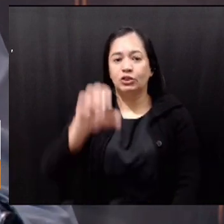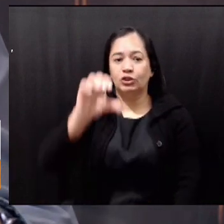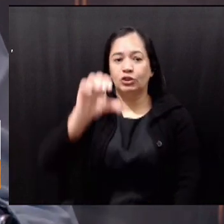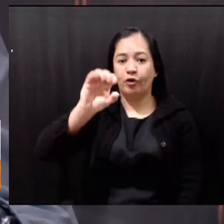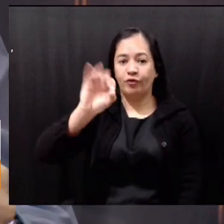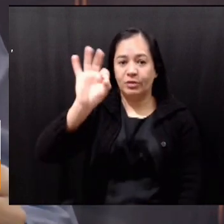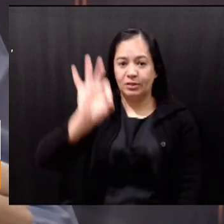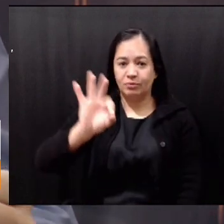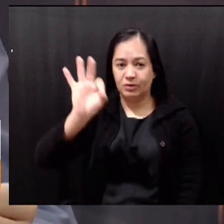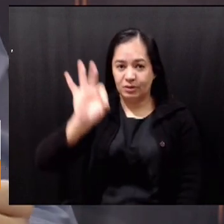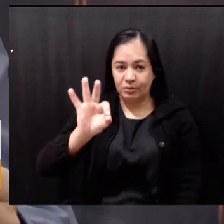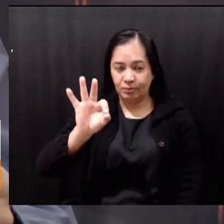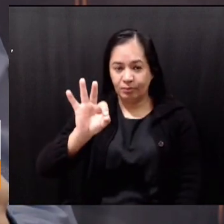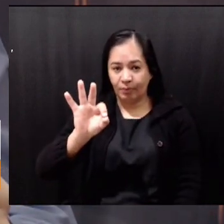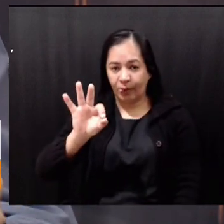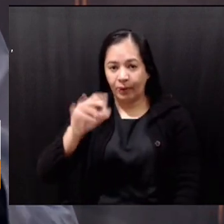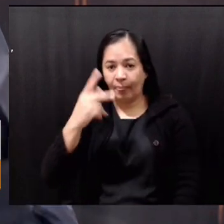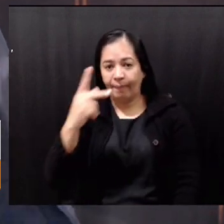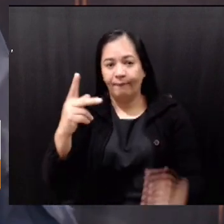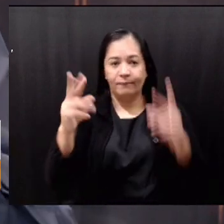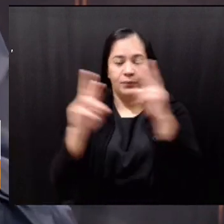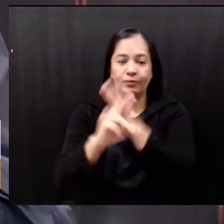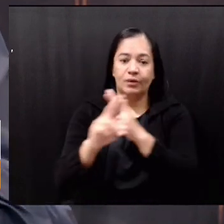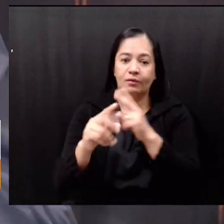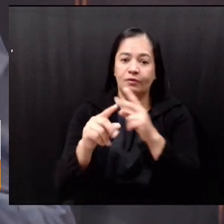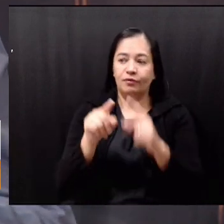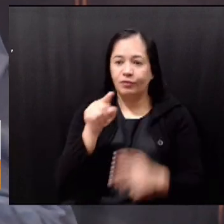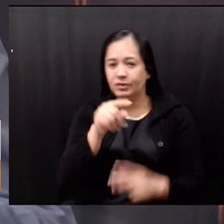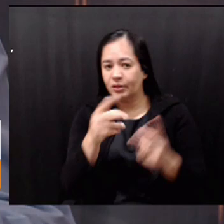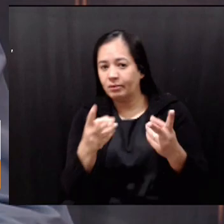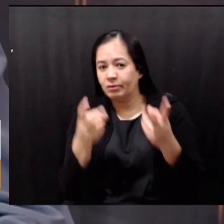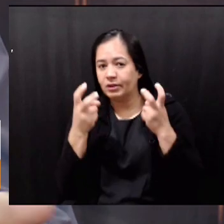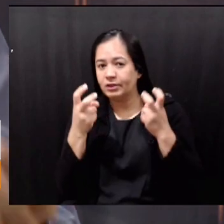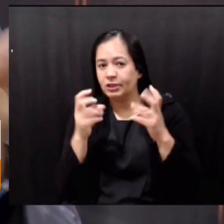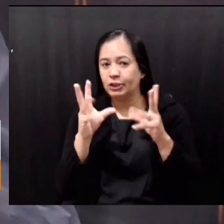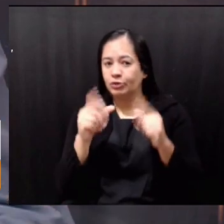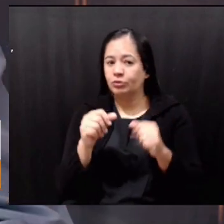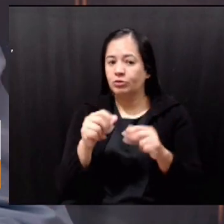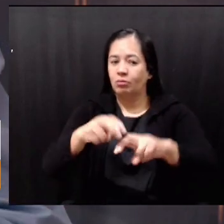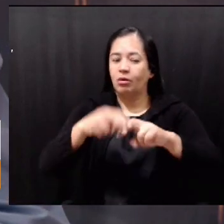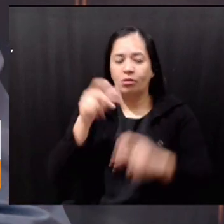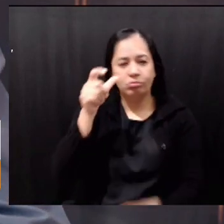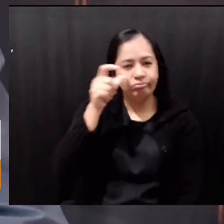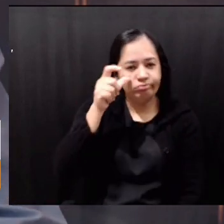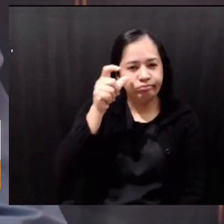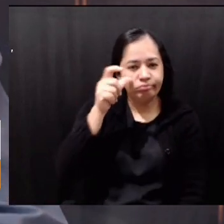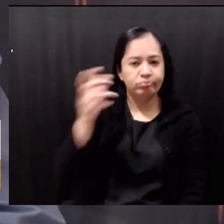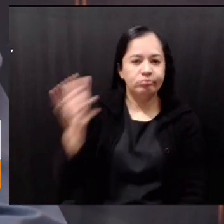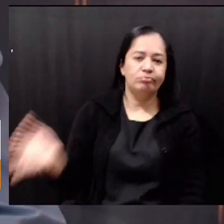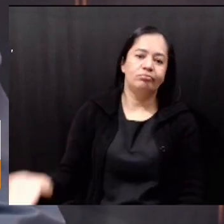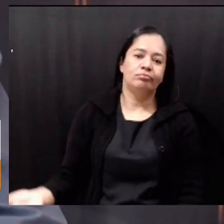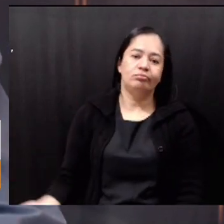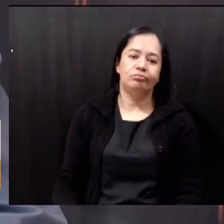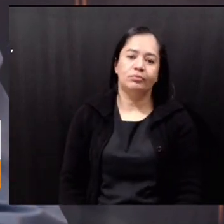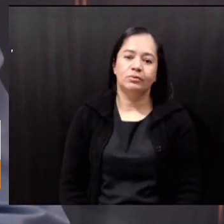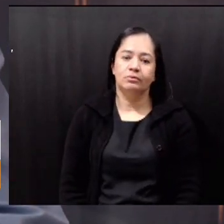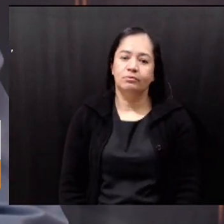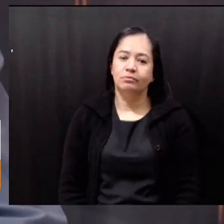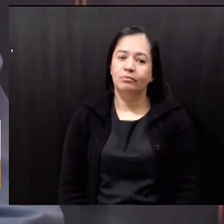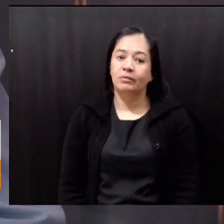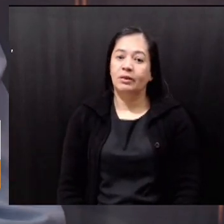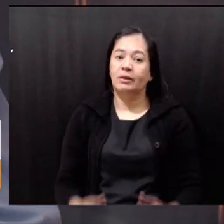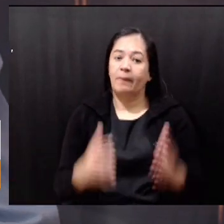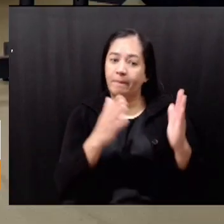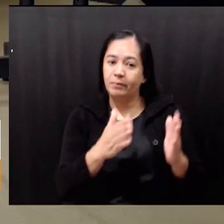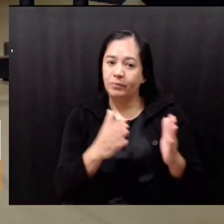80% dos seus relacionamentos você percebe que é tudo por interesse, talvez fazer um processo aí de psicoterapia.